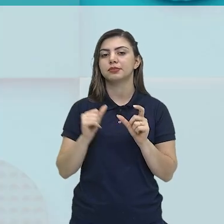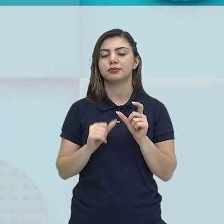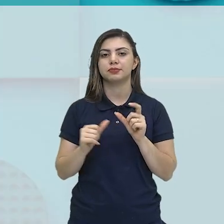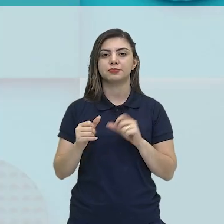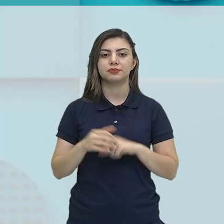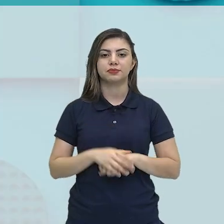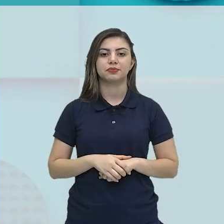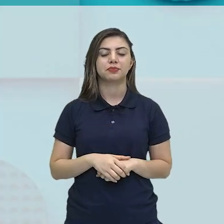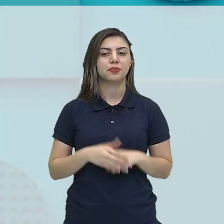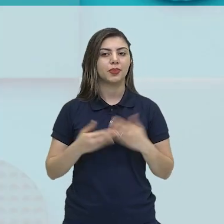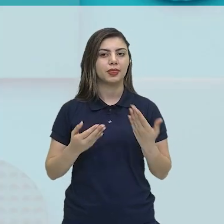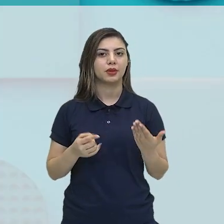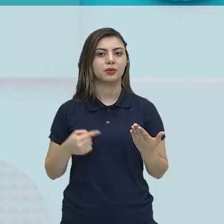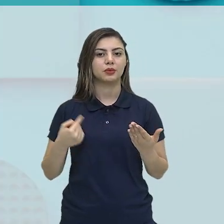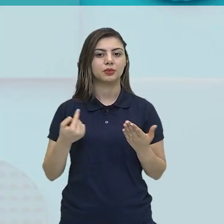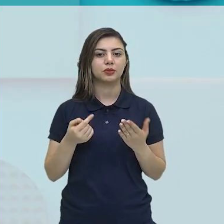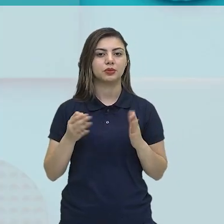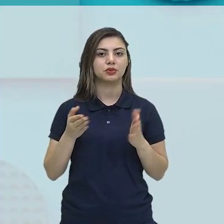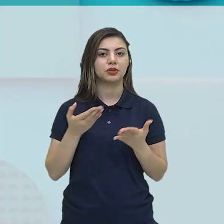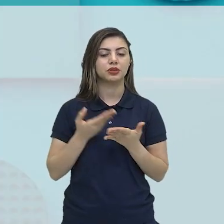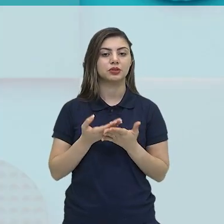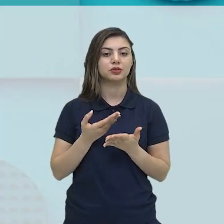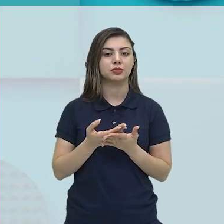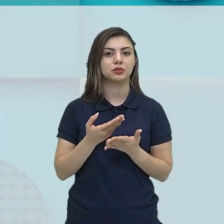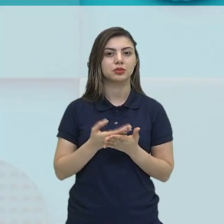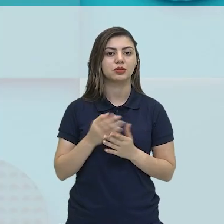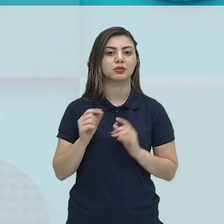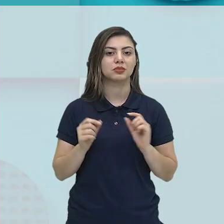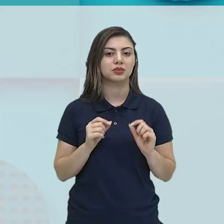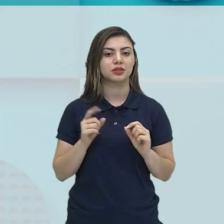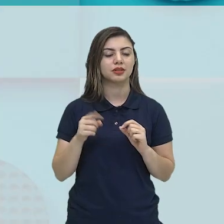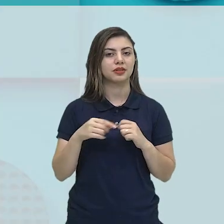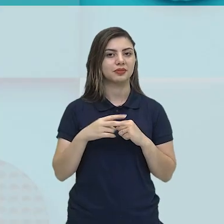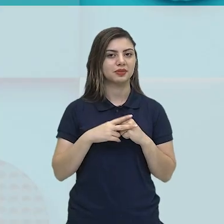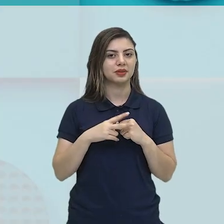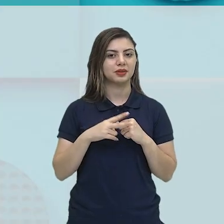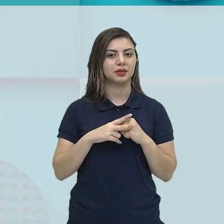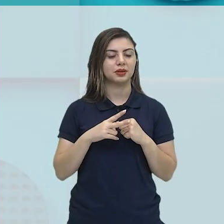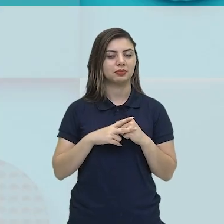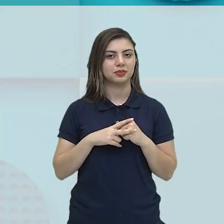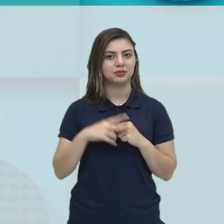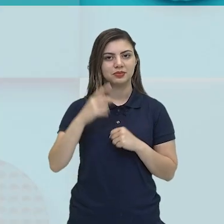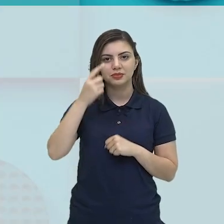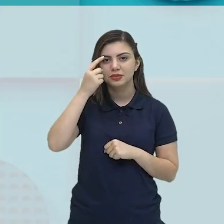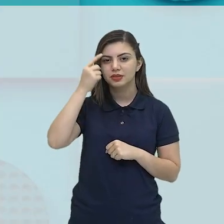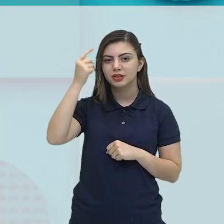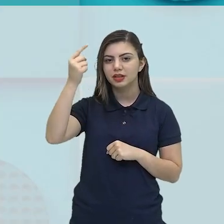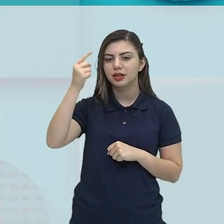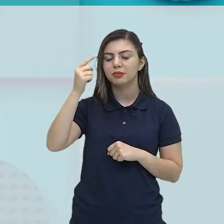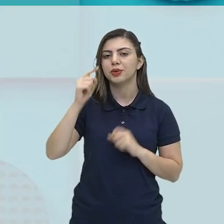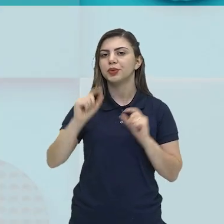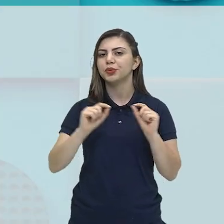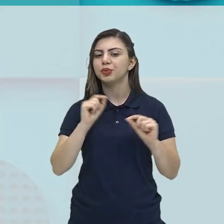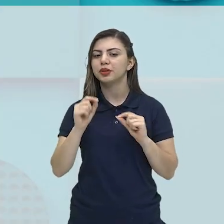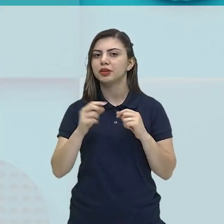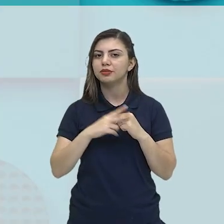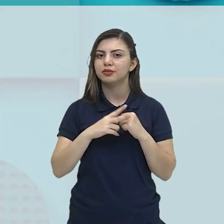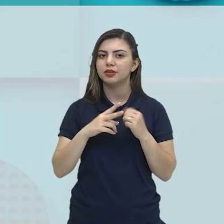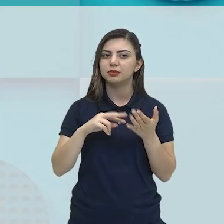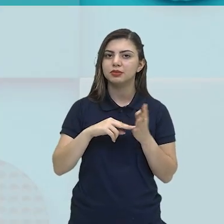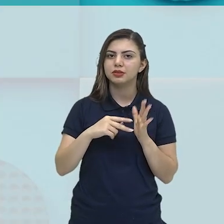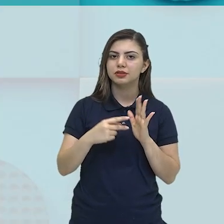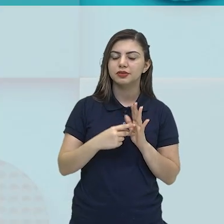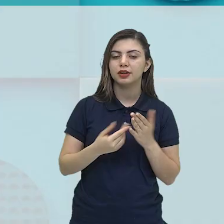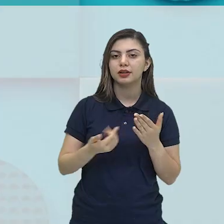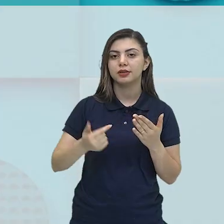Então, até aqui nós vimos about verbs, nós vimos sobre verbos. Verbos, o que são os verbos? Vimos